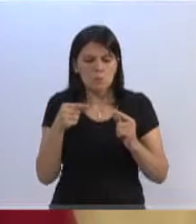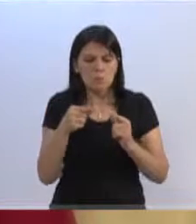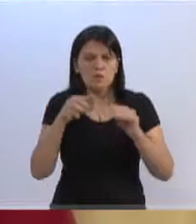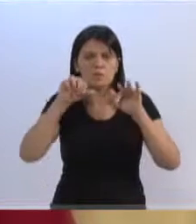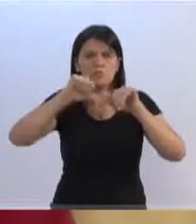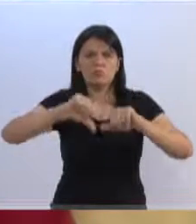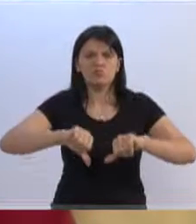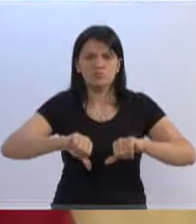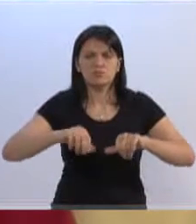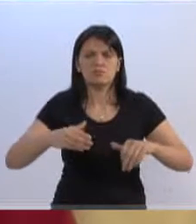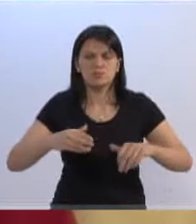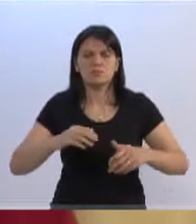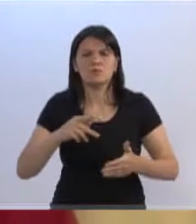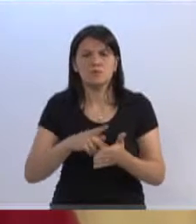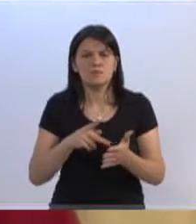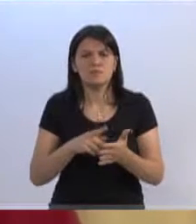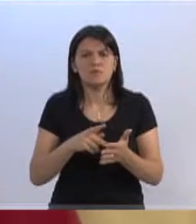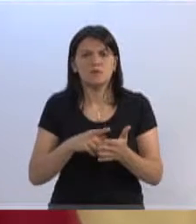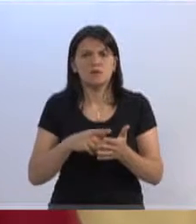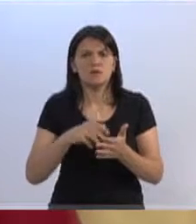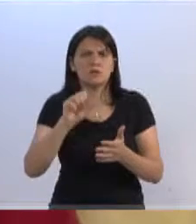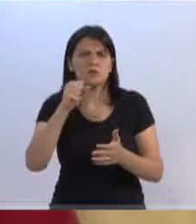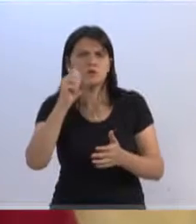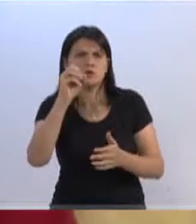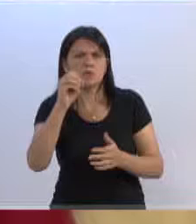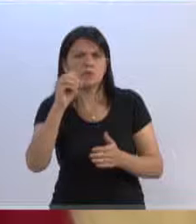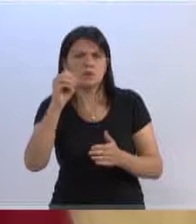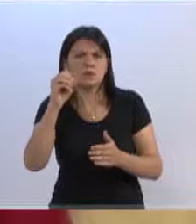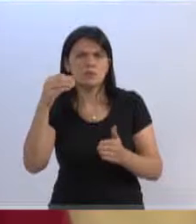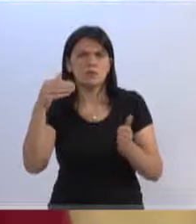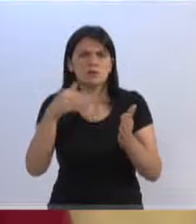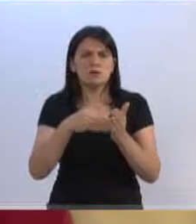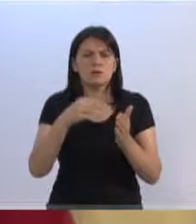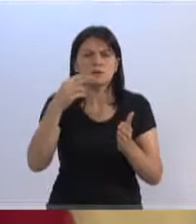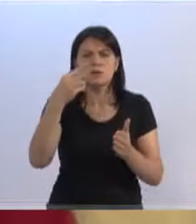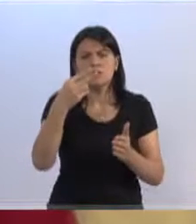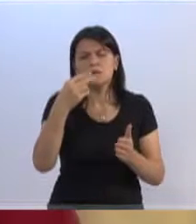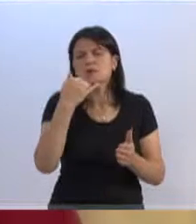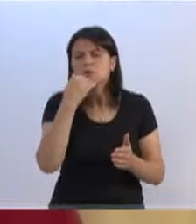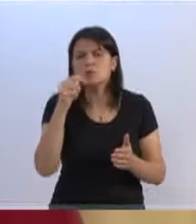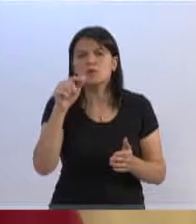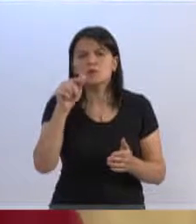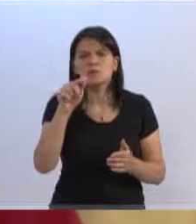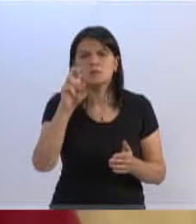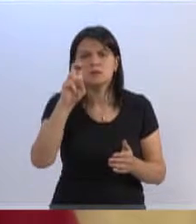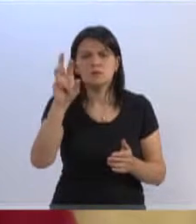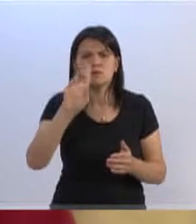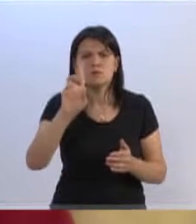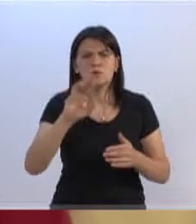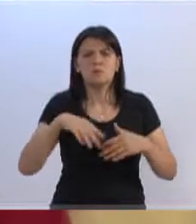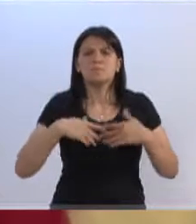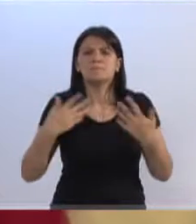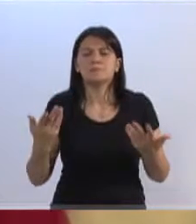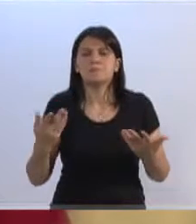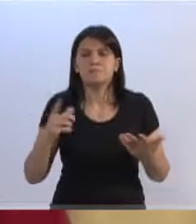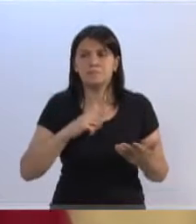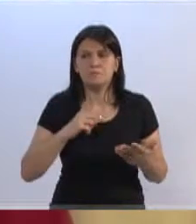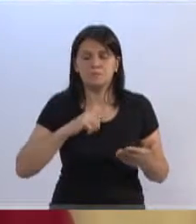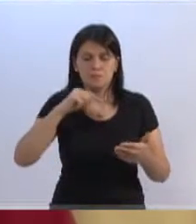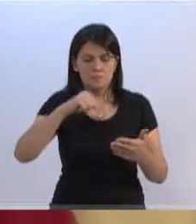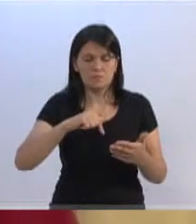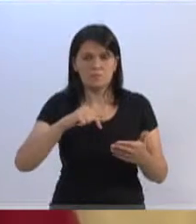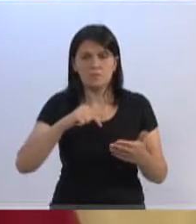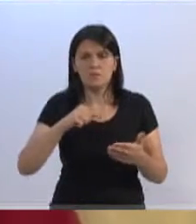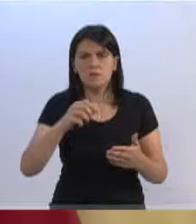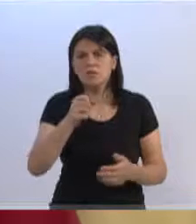verdade, de 80 para 75 reais. Então, eu tenho aqui, inclusive,